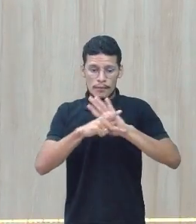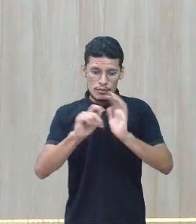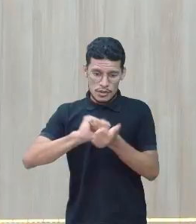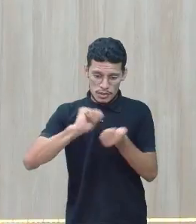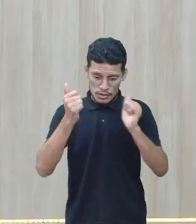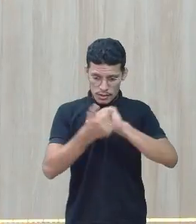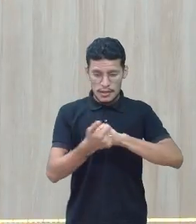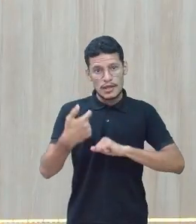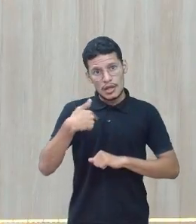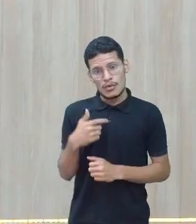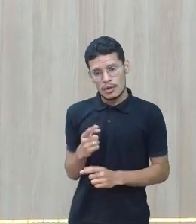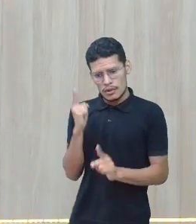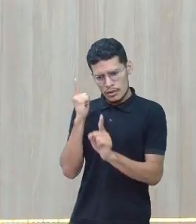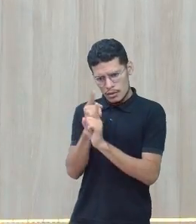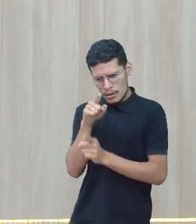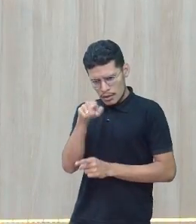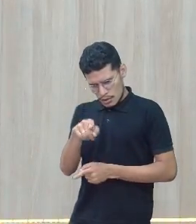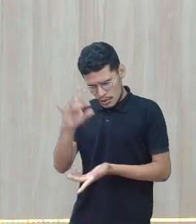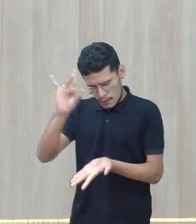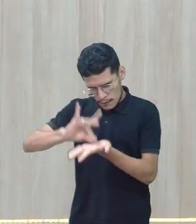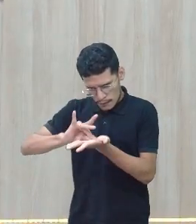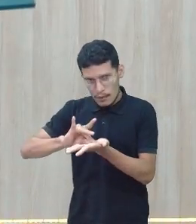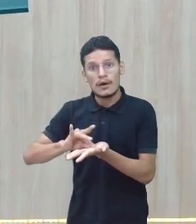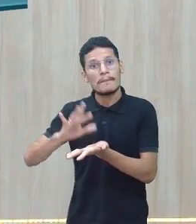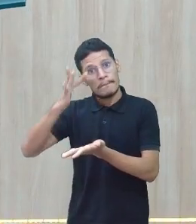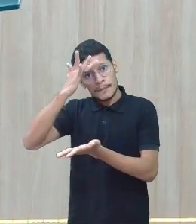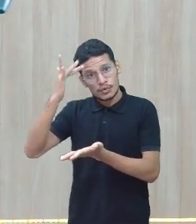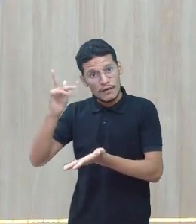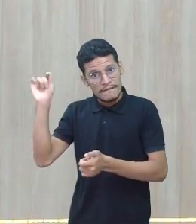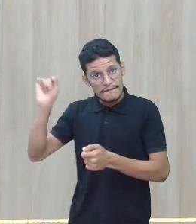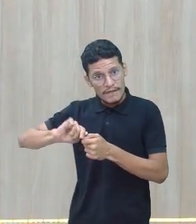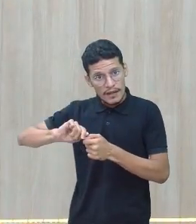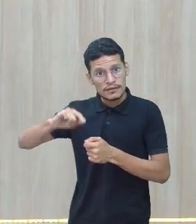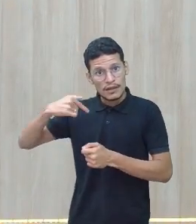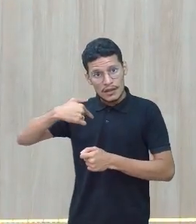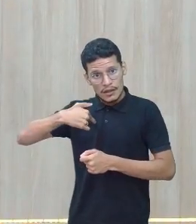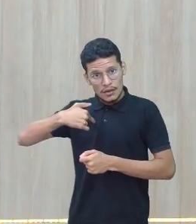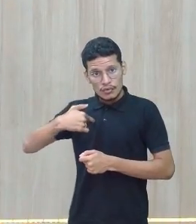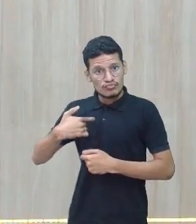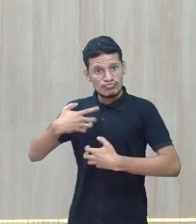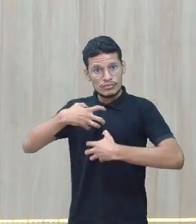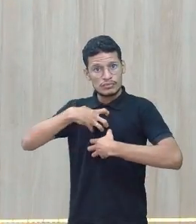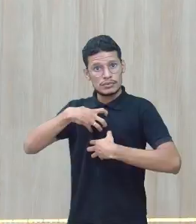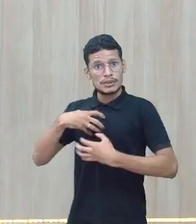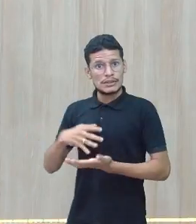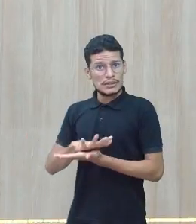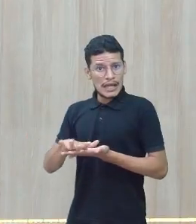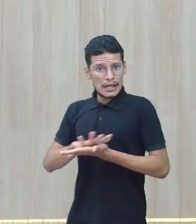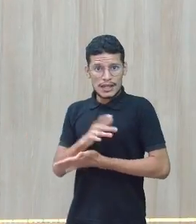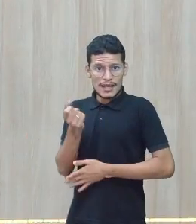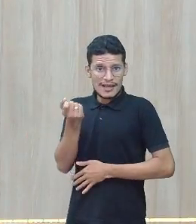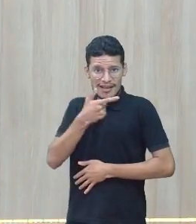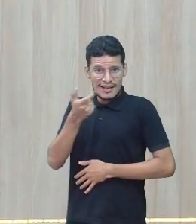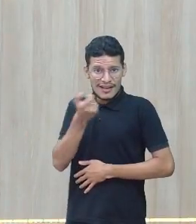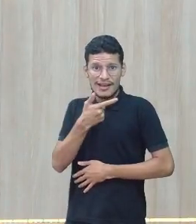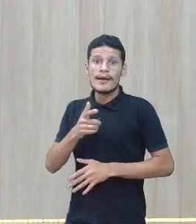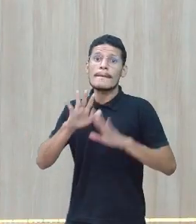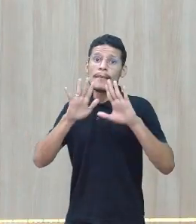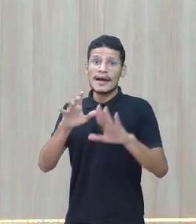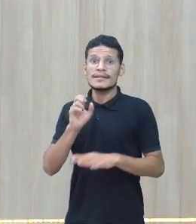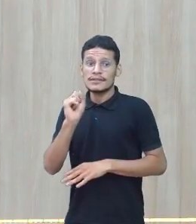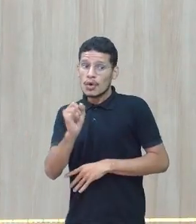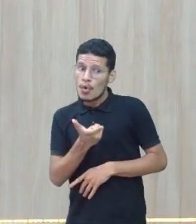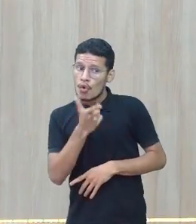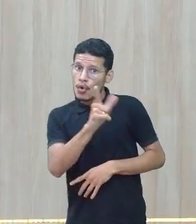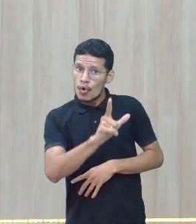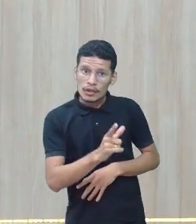Eu enxergo um fato, então, alguém fez alguma coisa que para mim não gerou graça. Mas se alguma